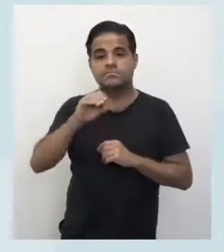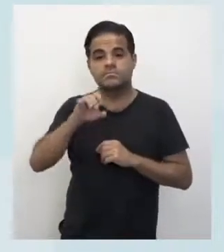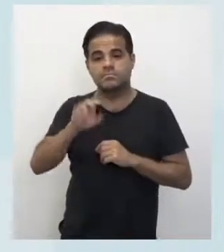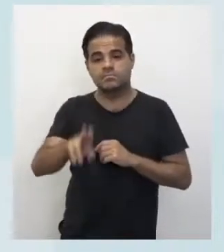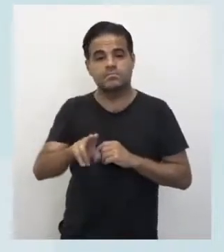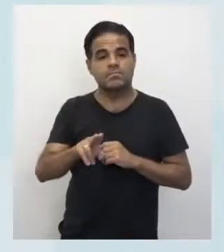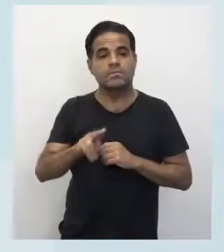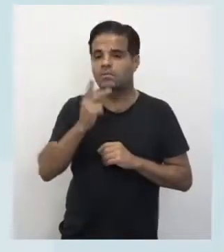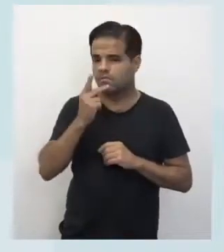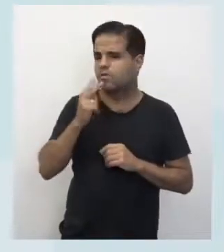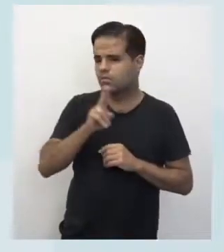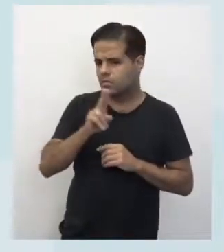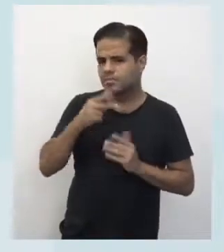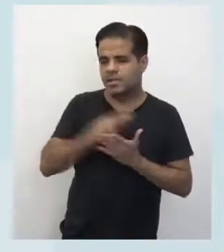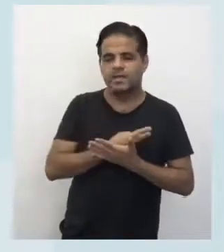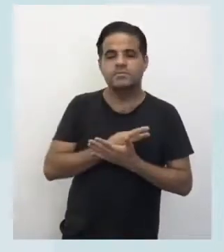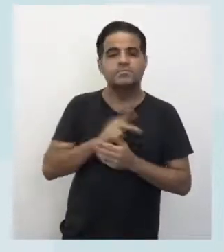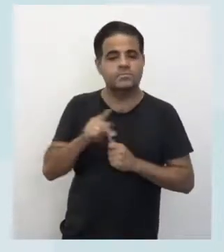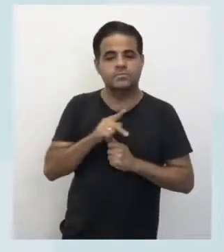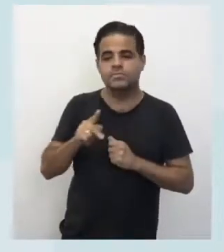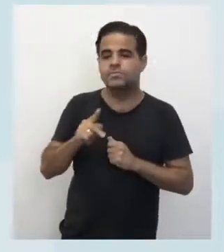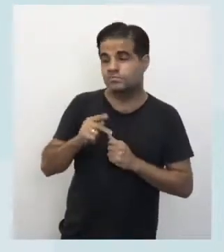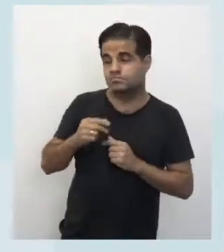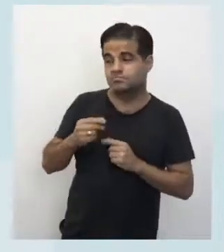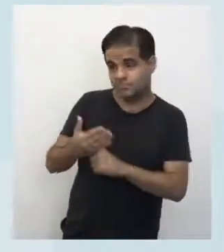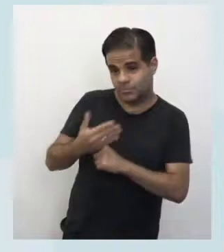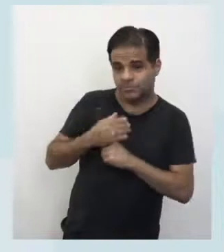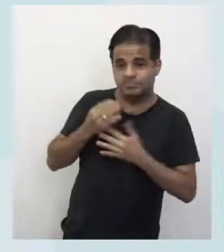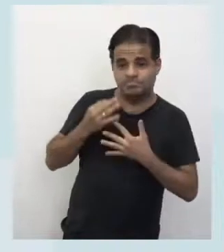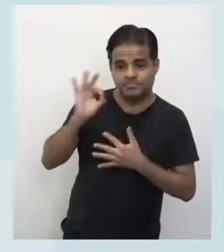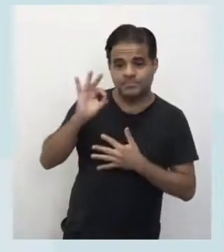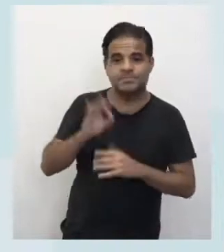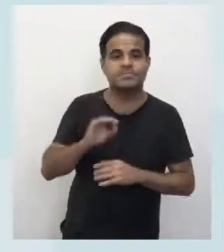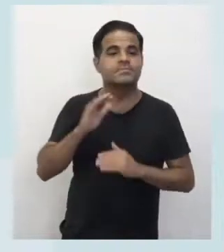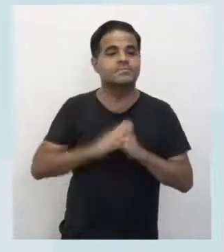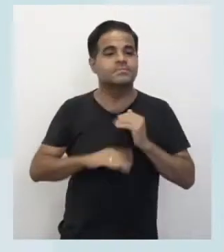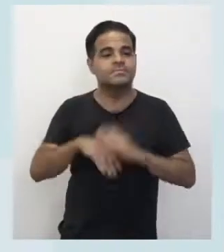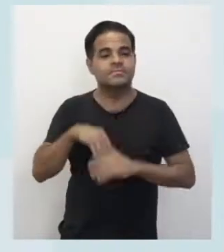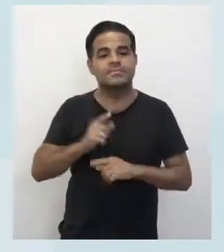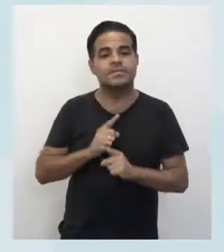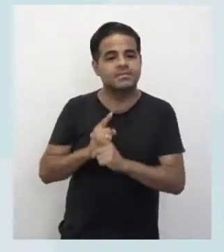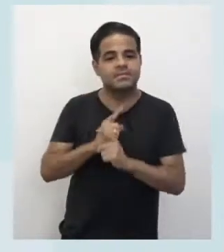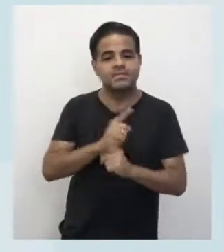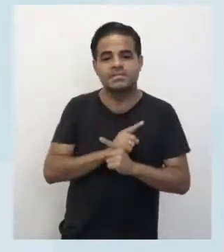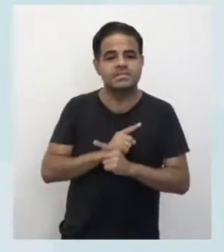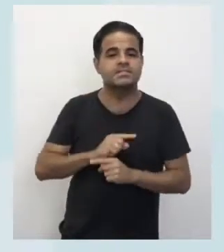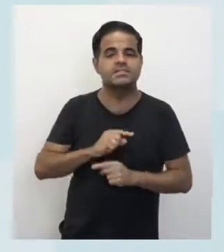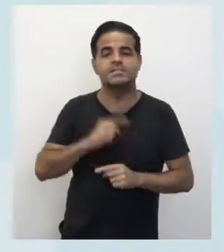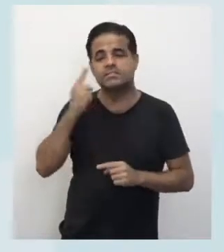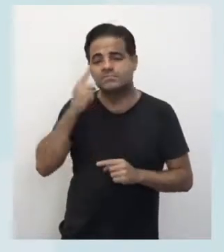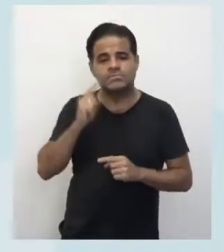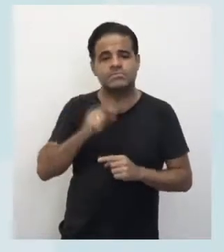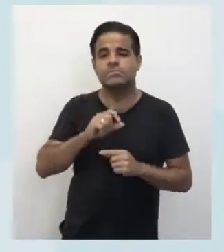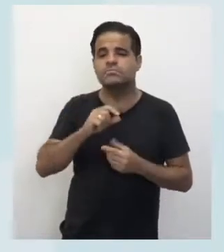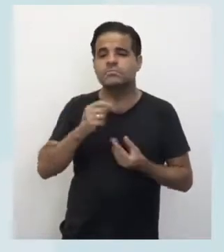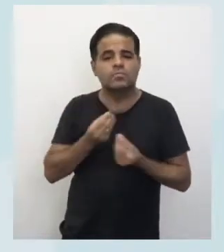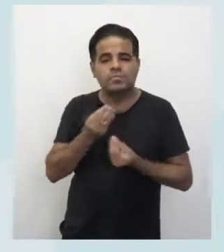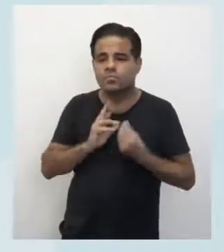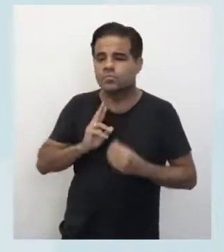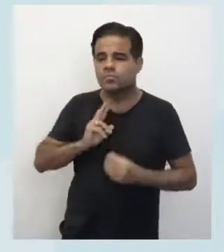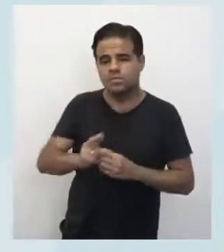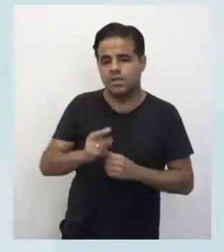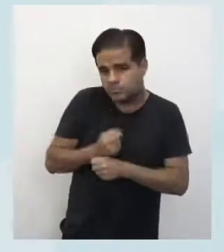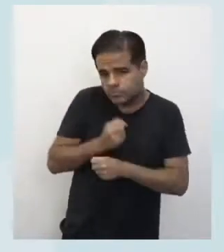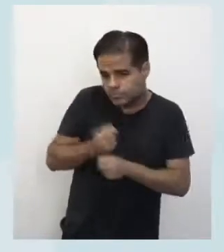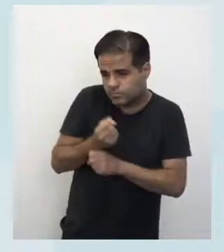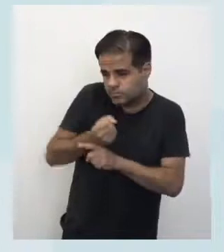Foucault. Se eu falei o nome errado, o professor Marconi me corrija, por favor. A habilidade é identificar as subjetividades como resultado de